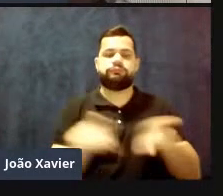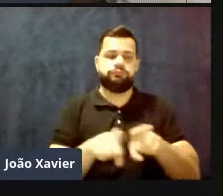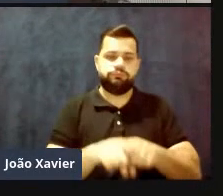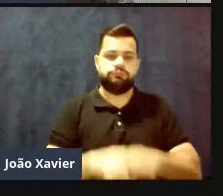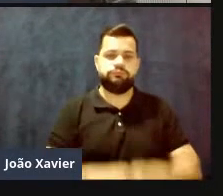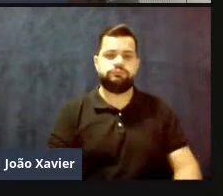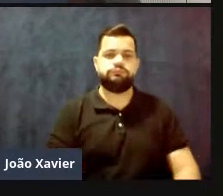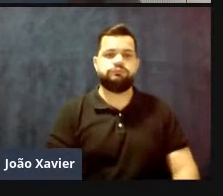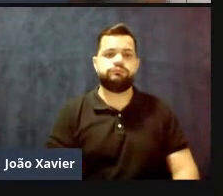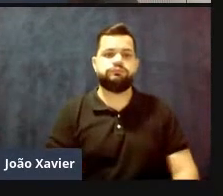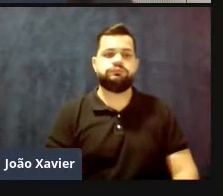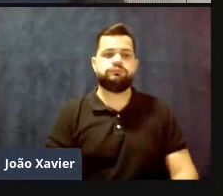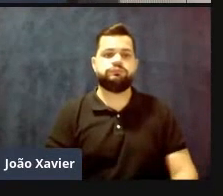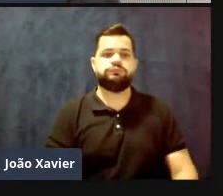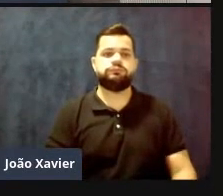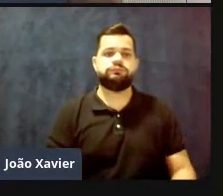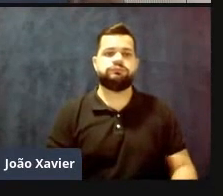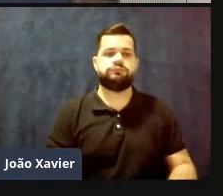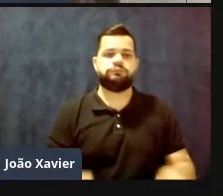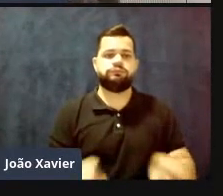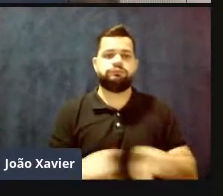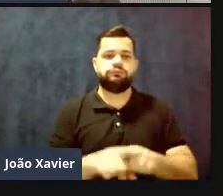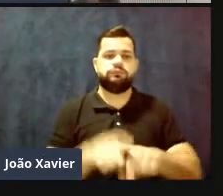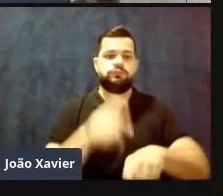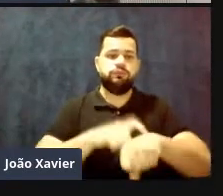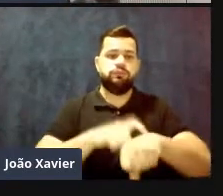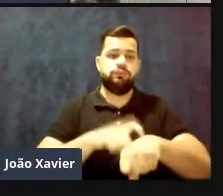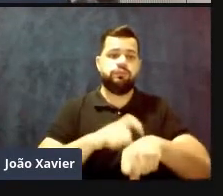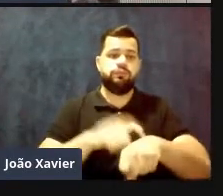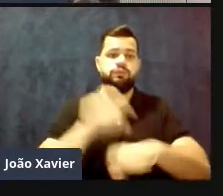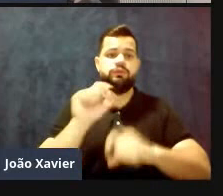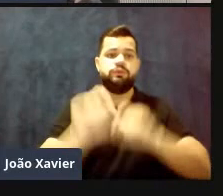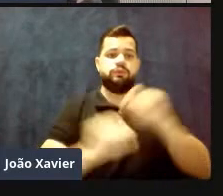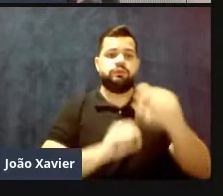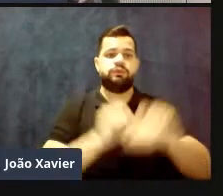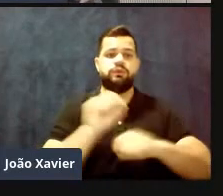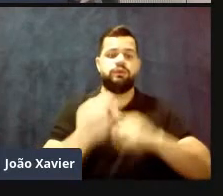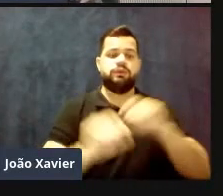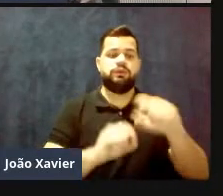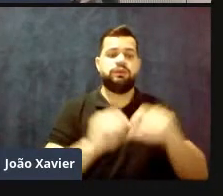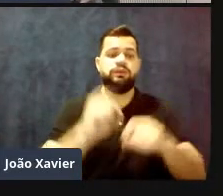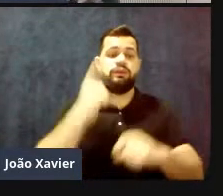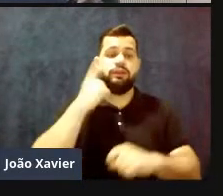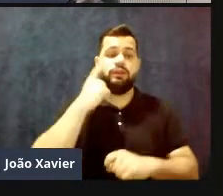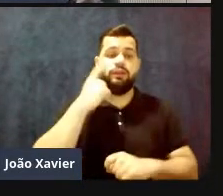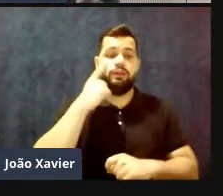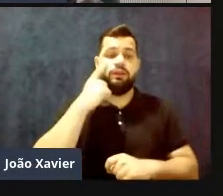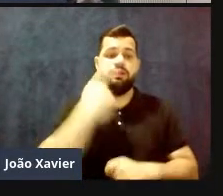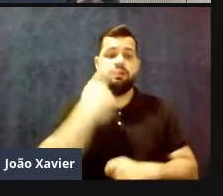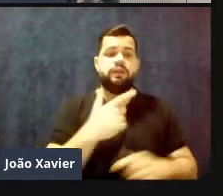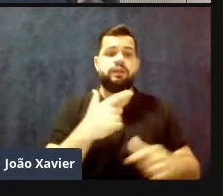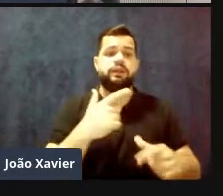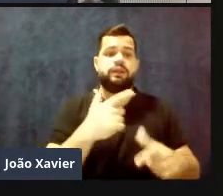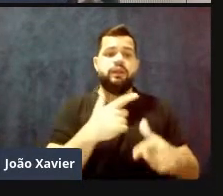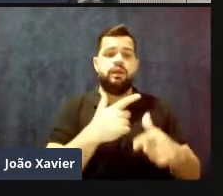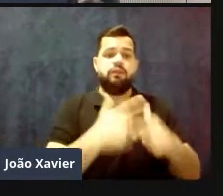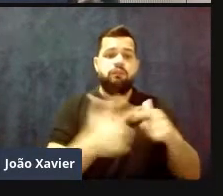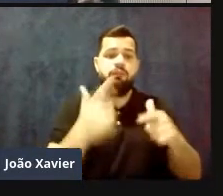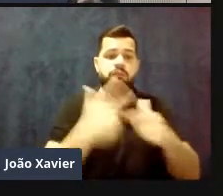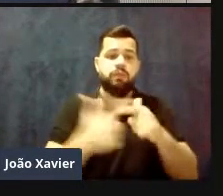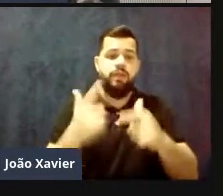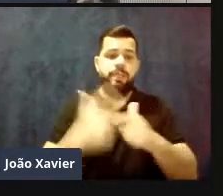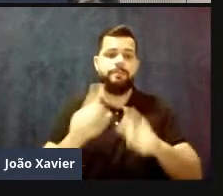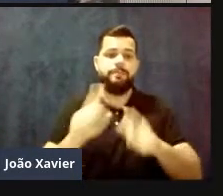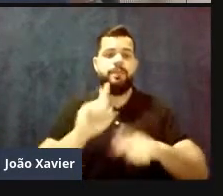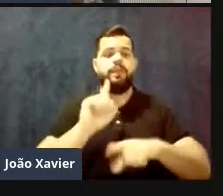A AMIB entendeu, em um determinado momento, que talvez não fosse interessante lançar tantos protocolos escritos. E aí foi quando eles tiveram a